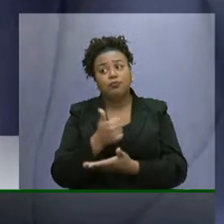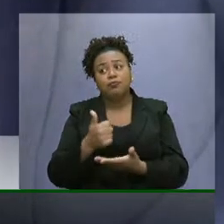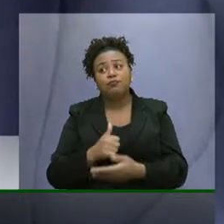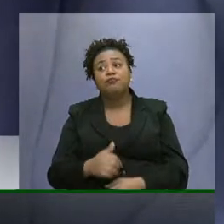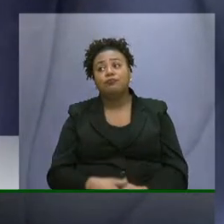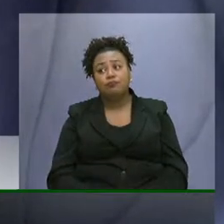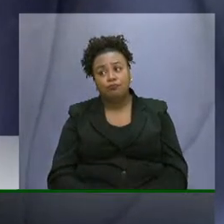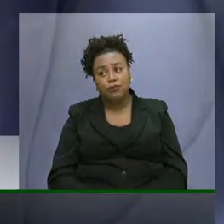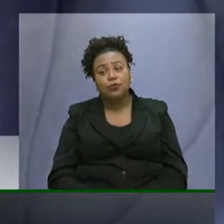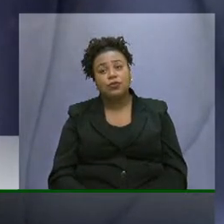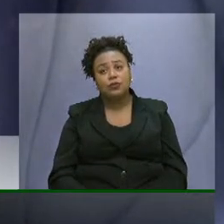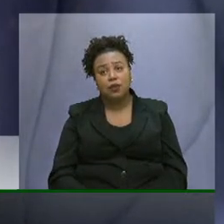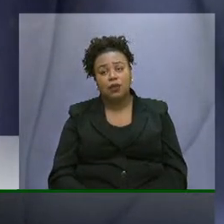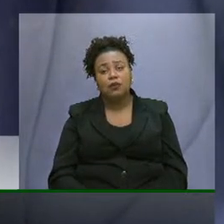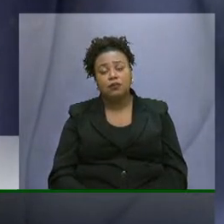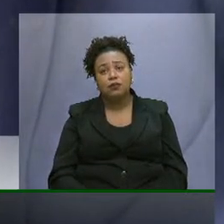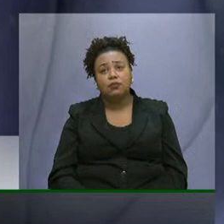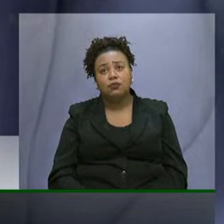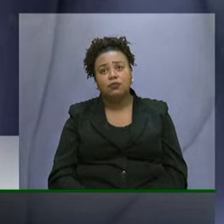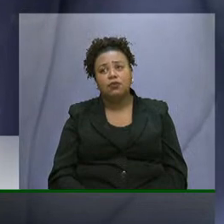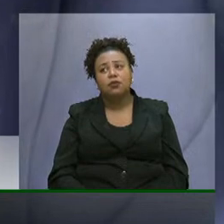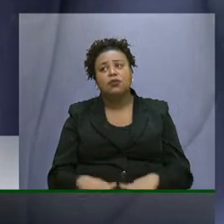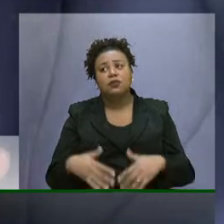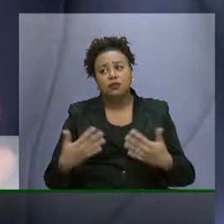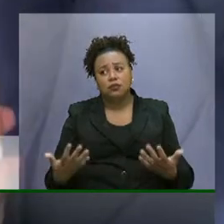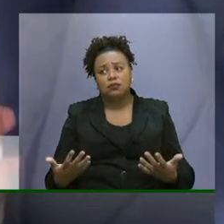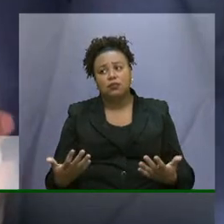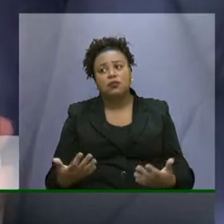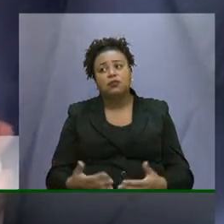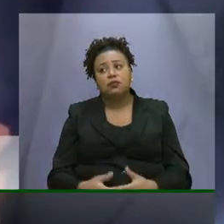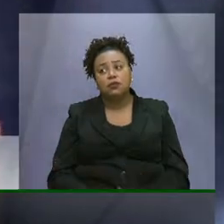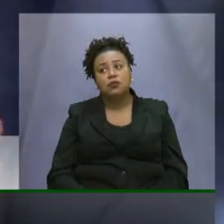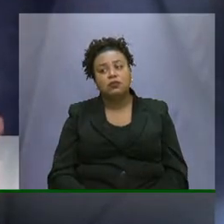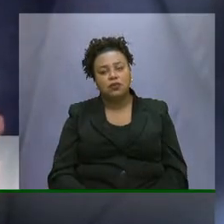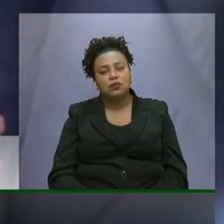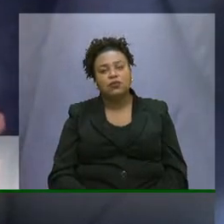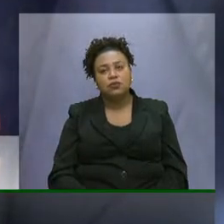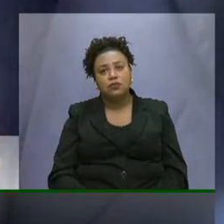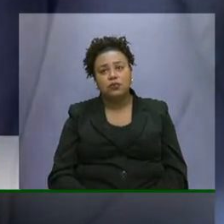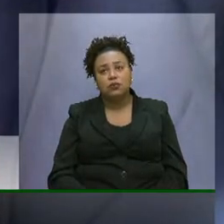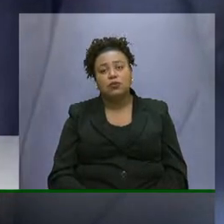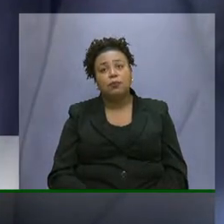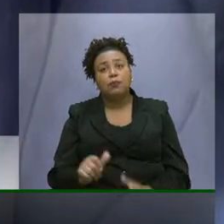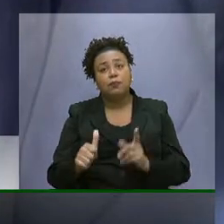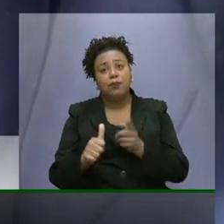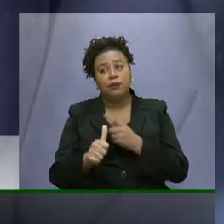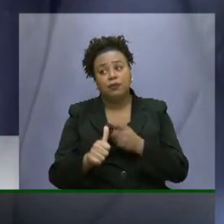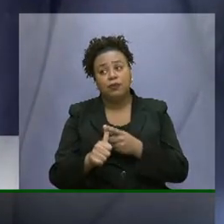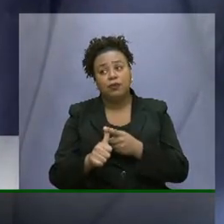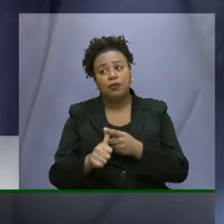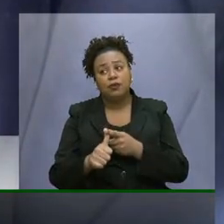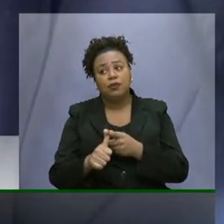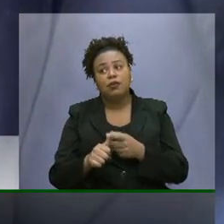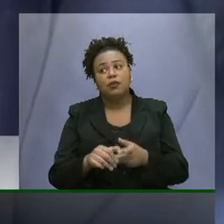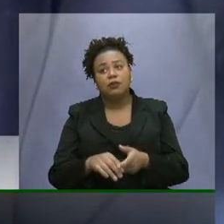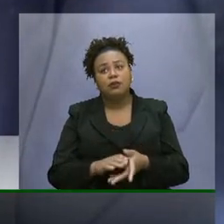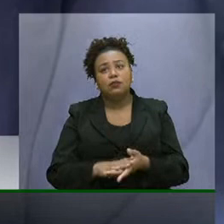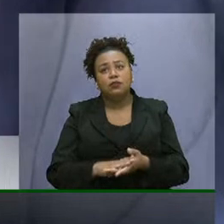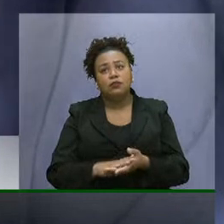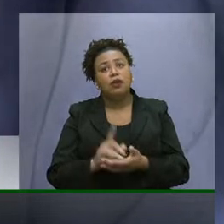cesta de medicamentos. Então, eu realmente creio, primeiramente, que essa Assembleia teve um